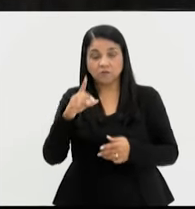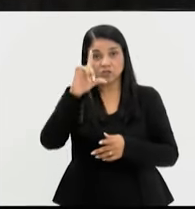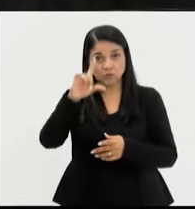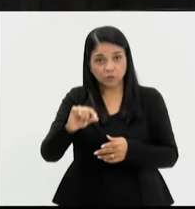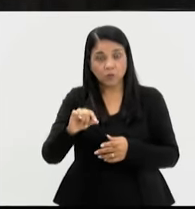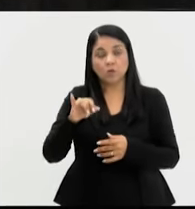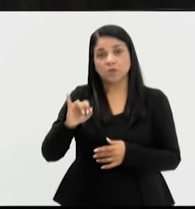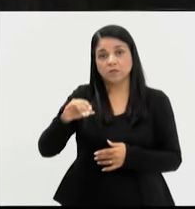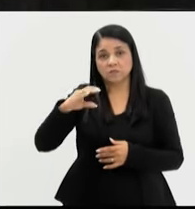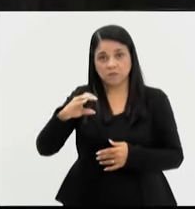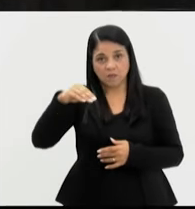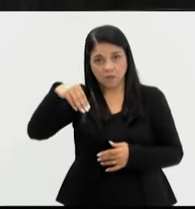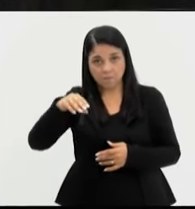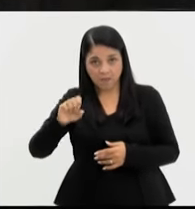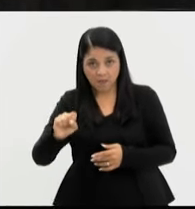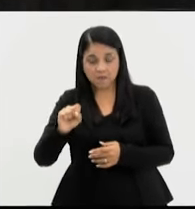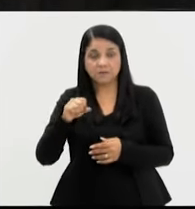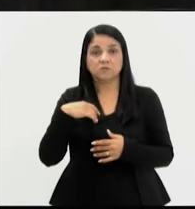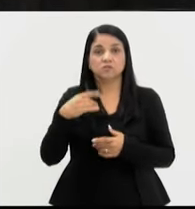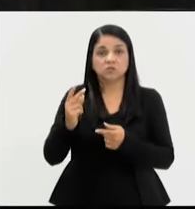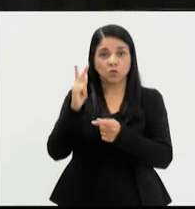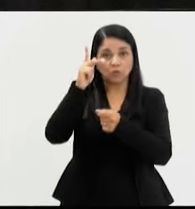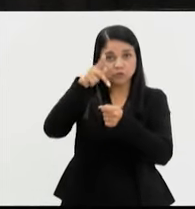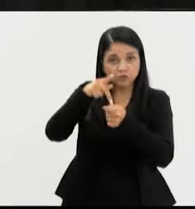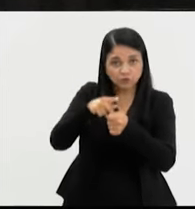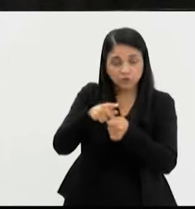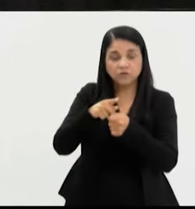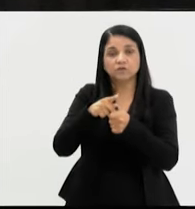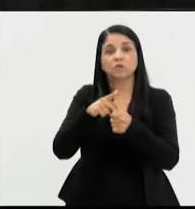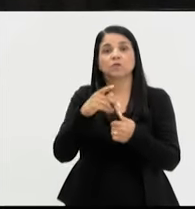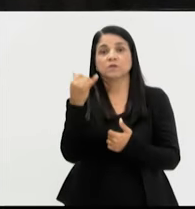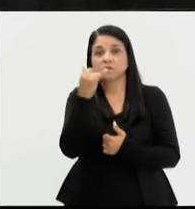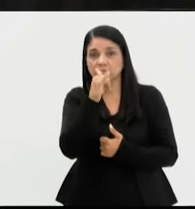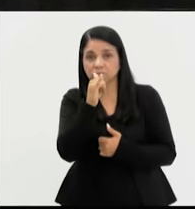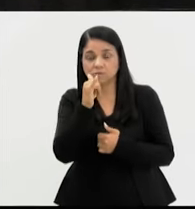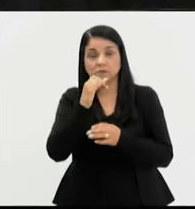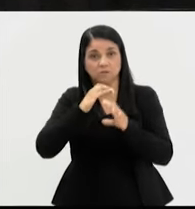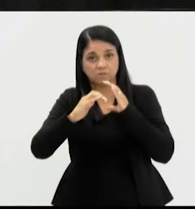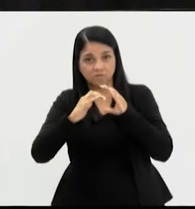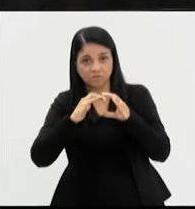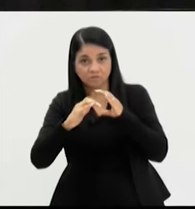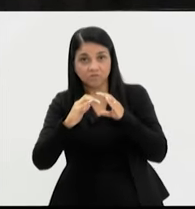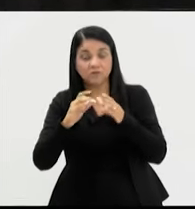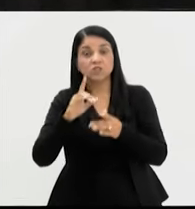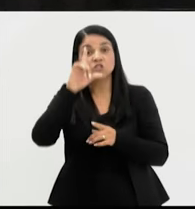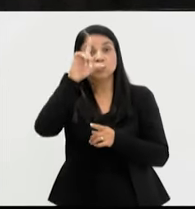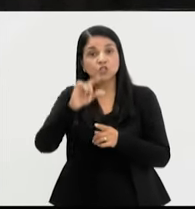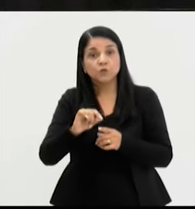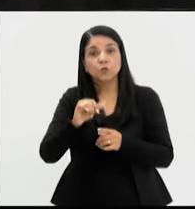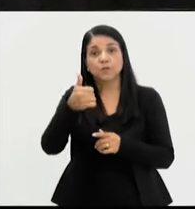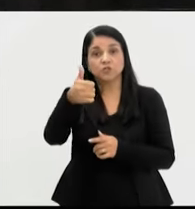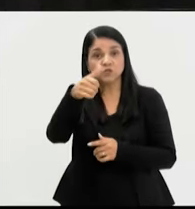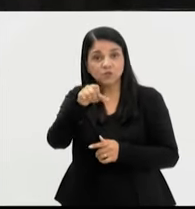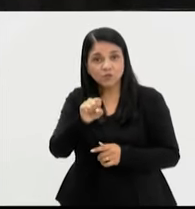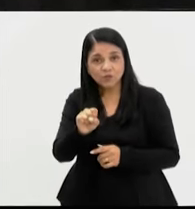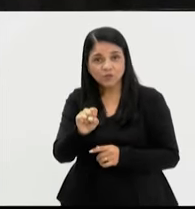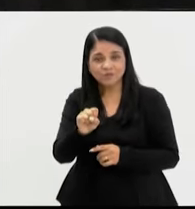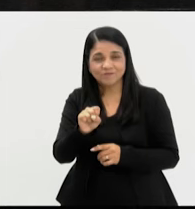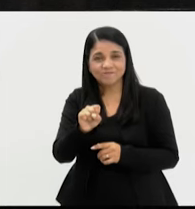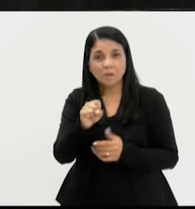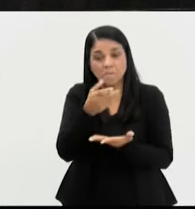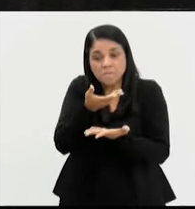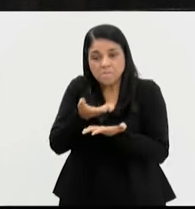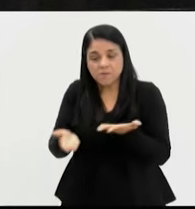em combustíveis telecomunicações e reduziu para 18 isso nos levou a ter uma